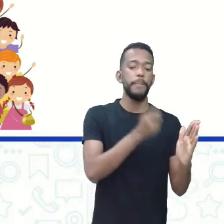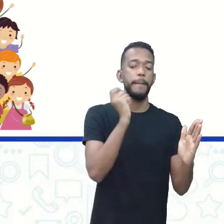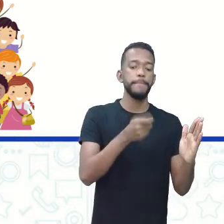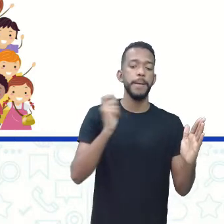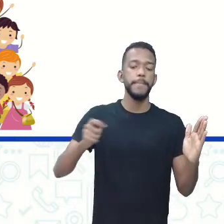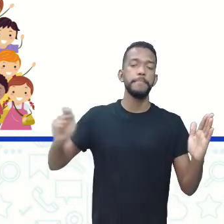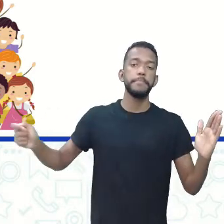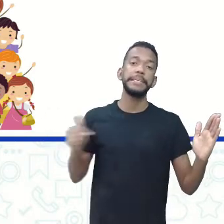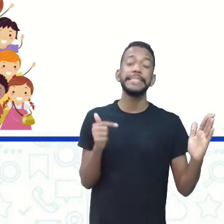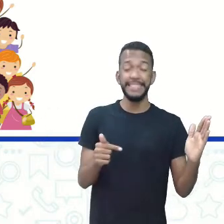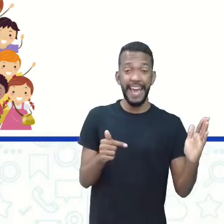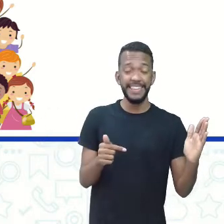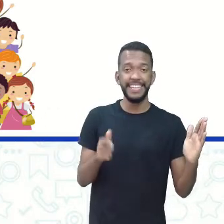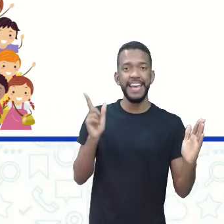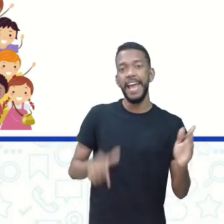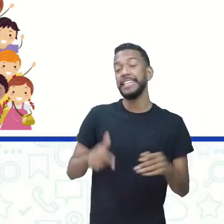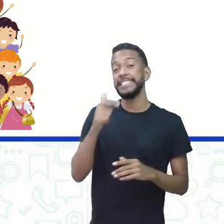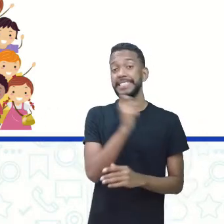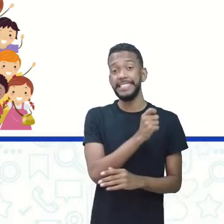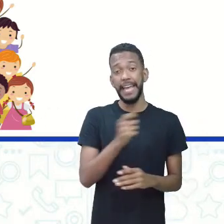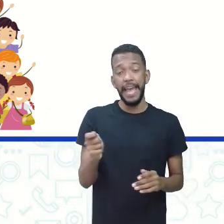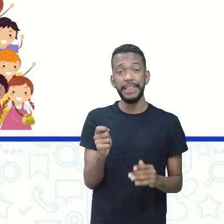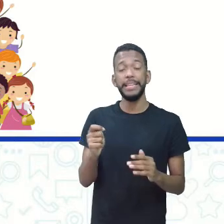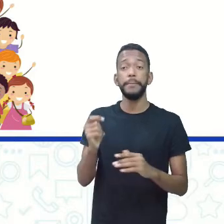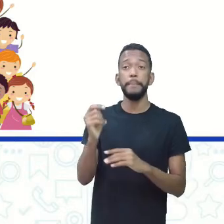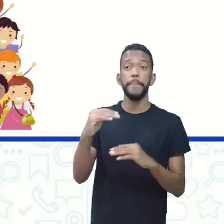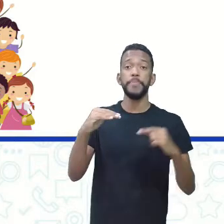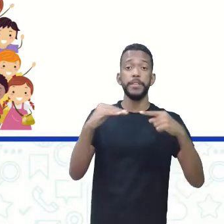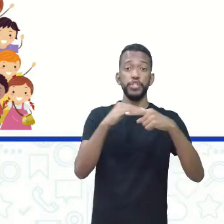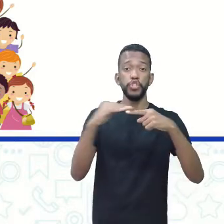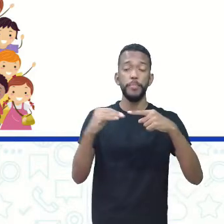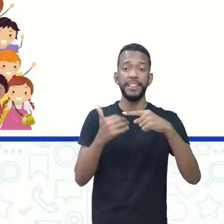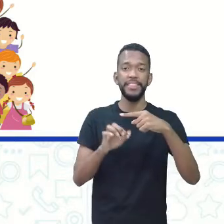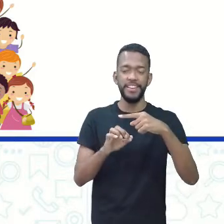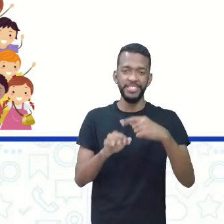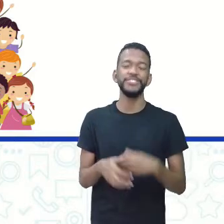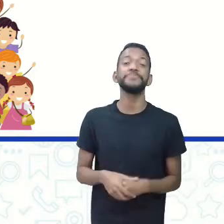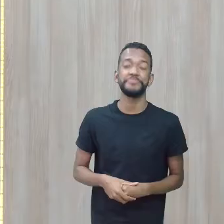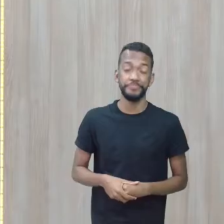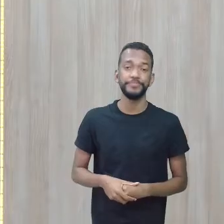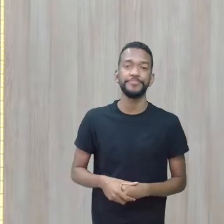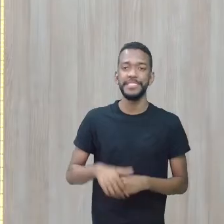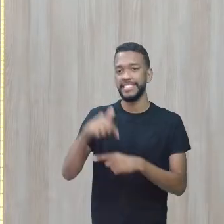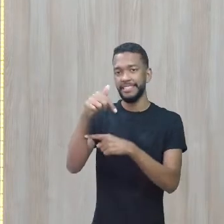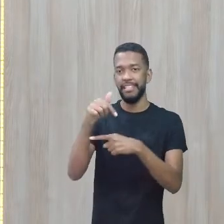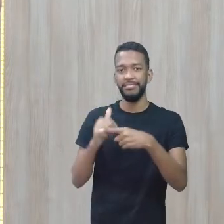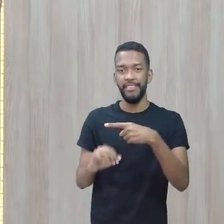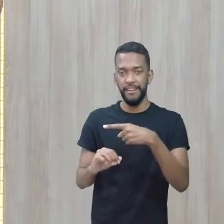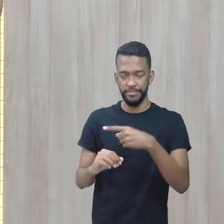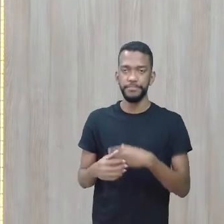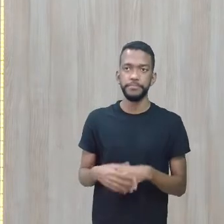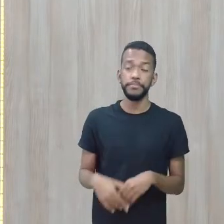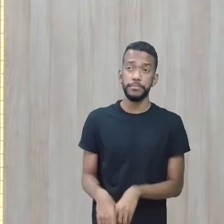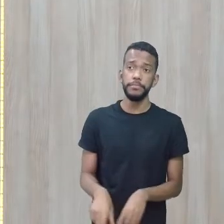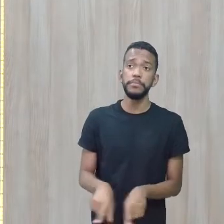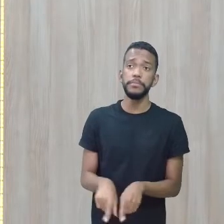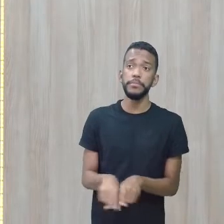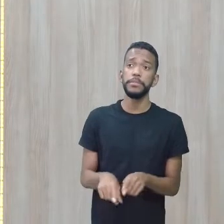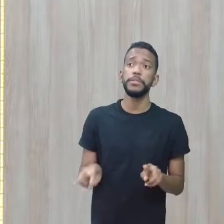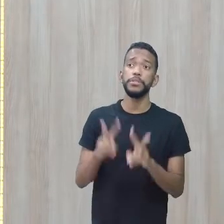gente tem 7 décimos desse valor, tá? Outra representação de fração é a ideia